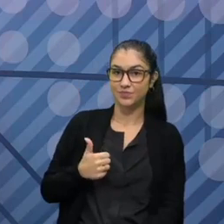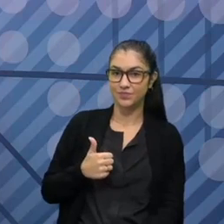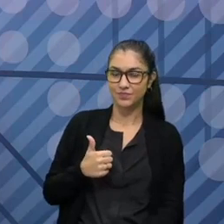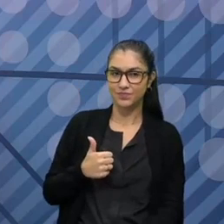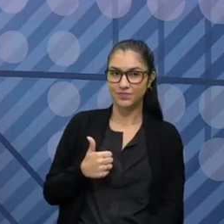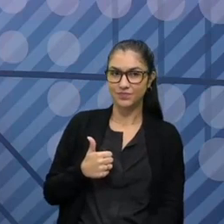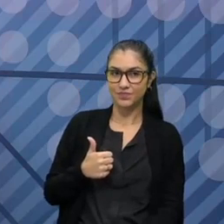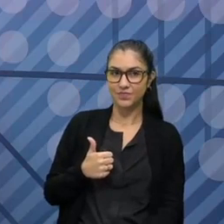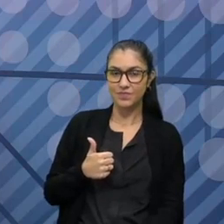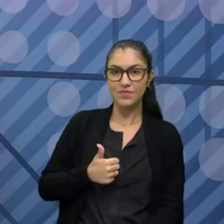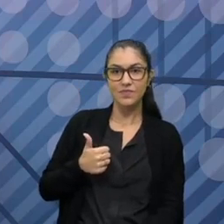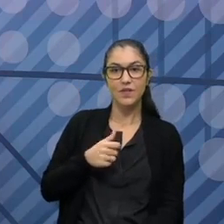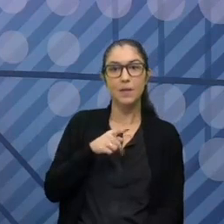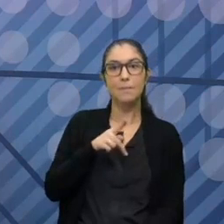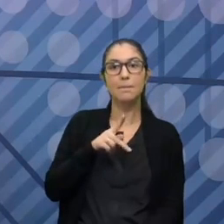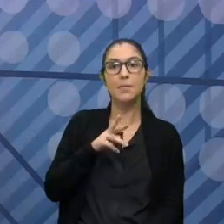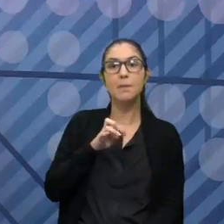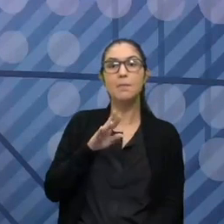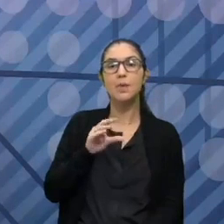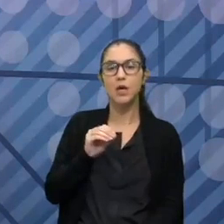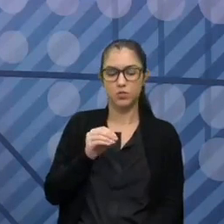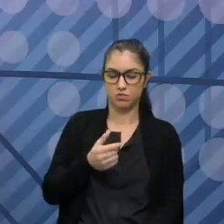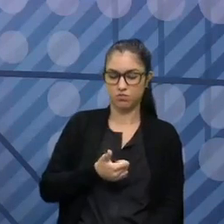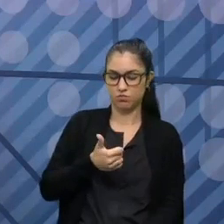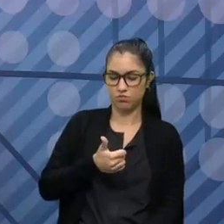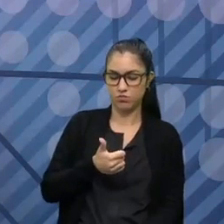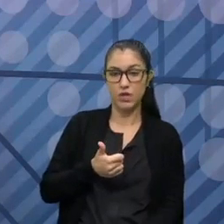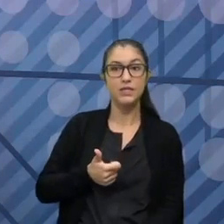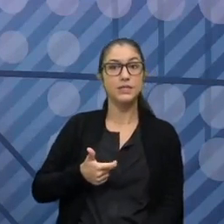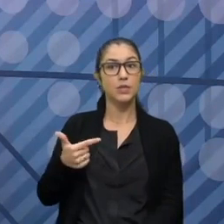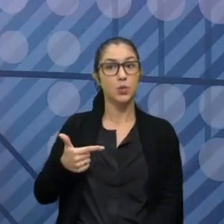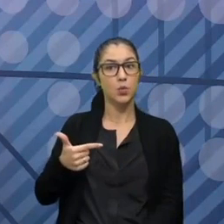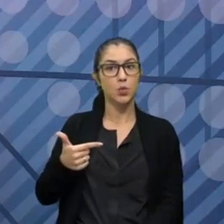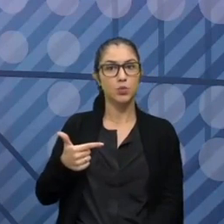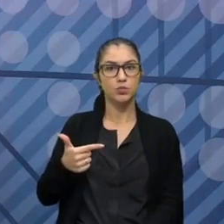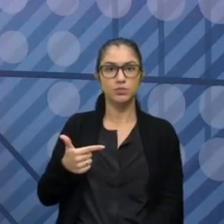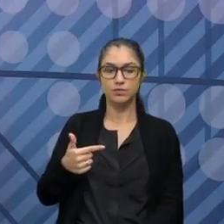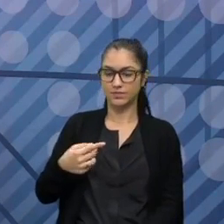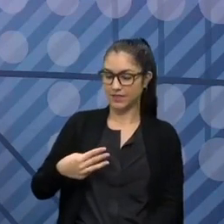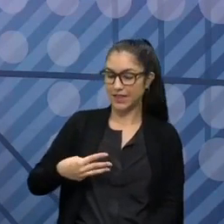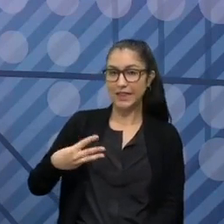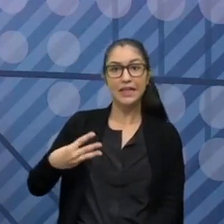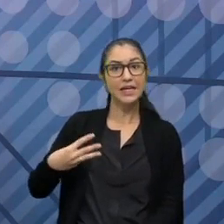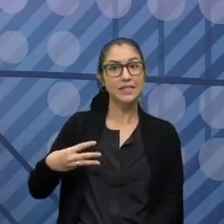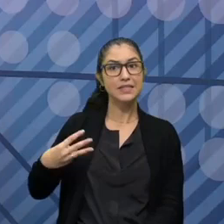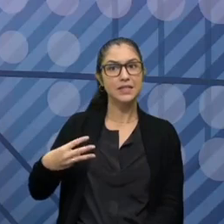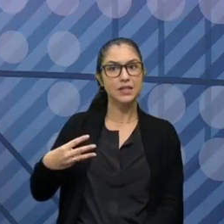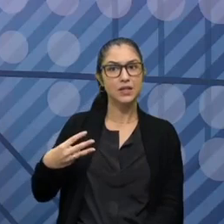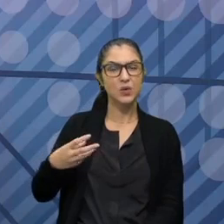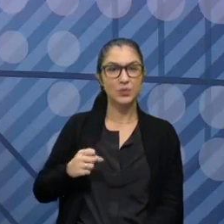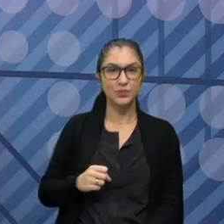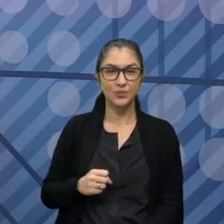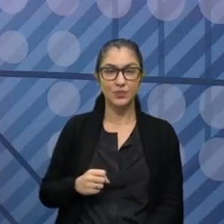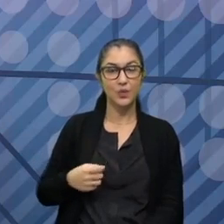número 1, que é o primeiro. Aí nós temos o segundo, nós temos o terceiro,